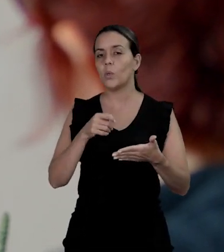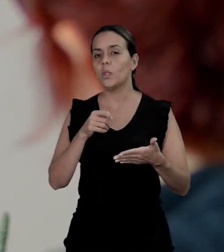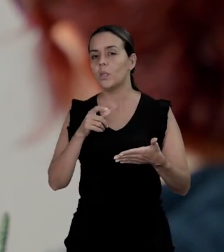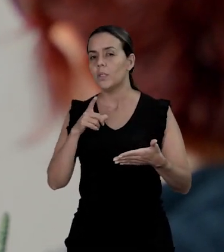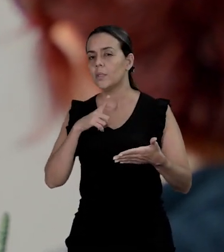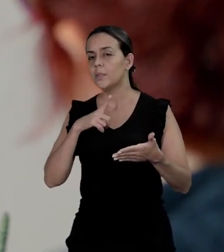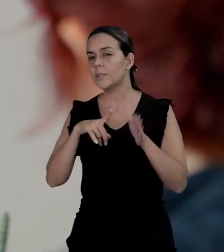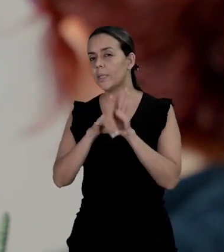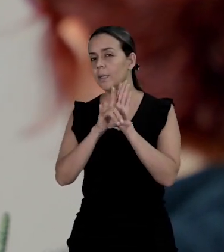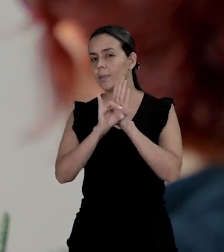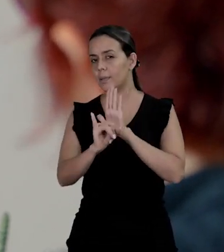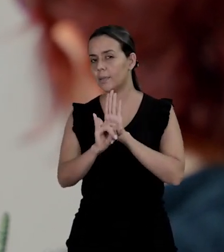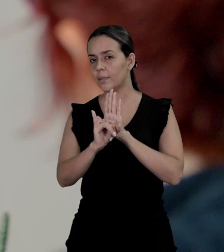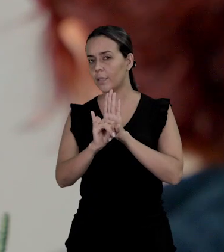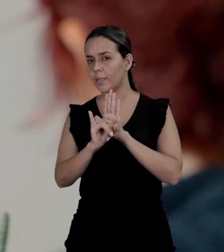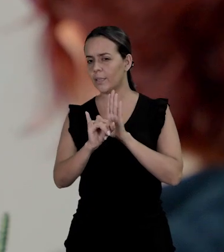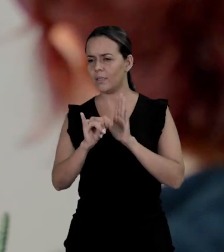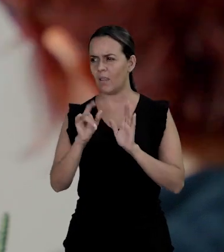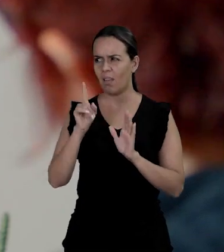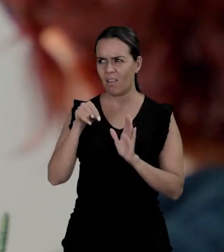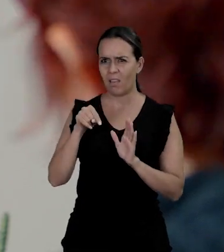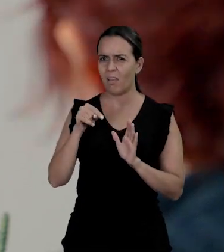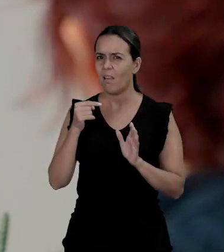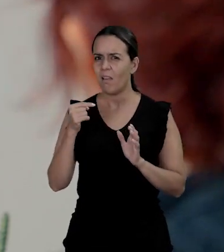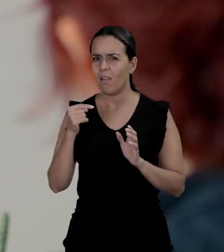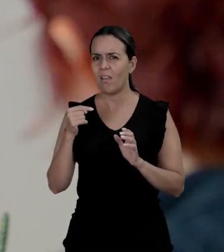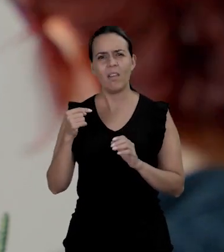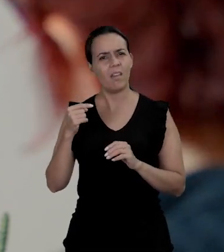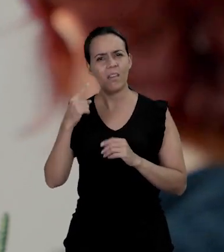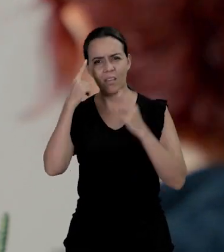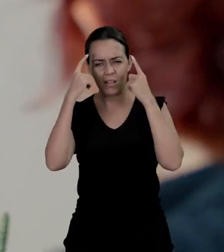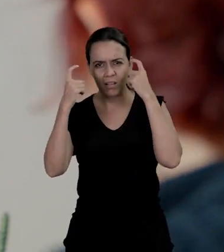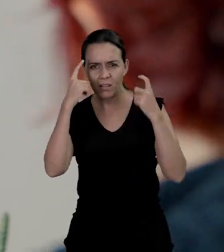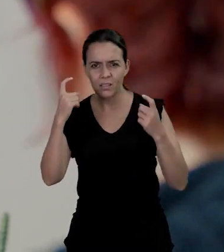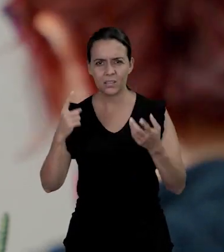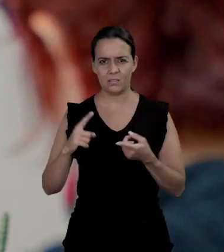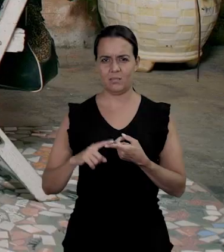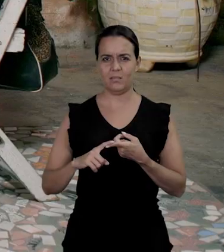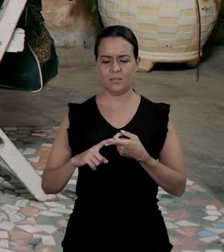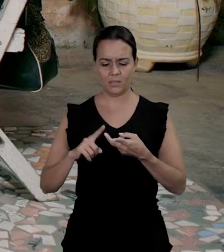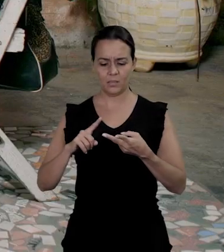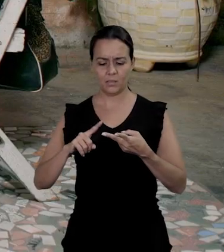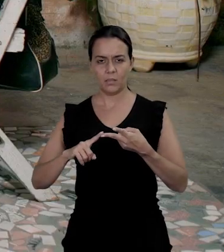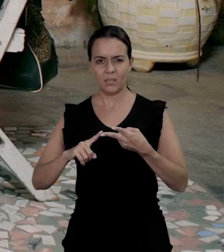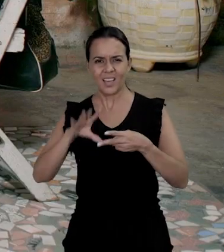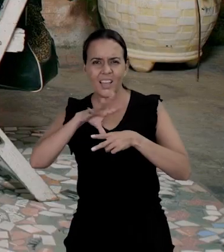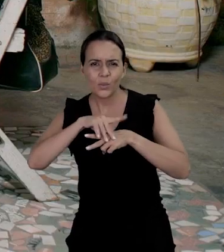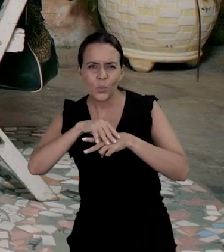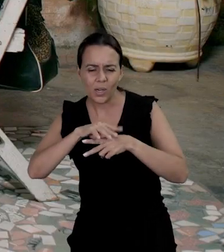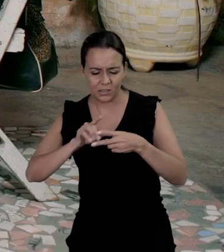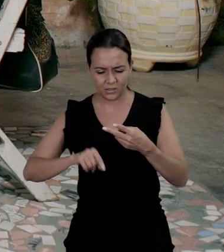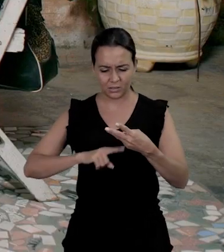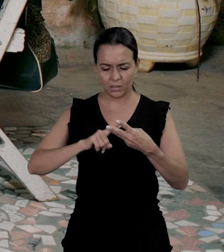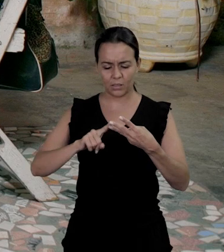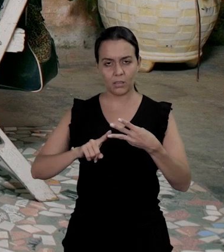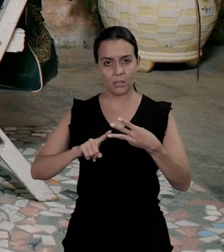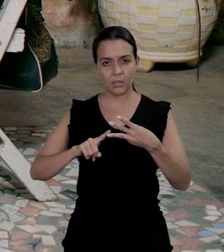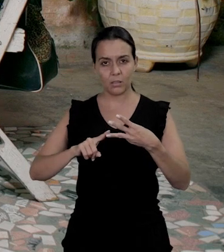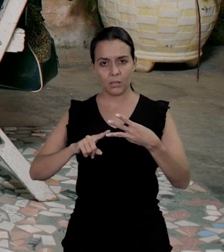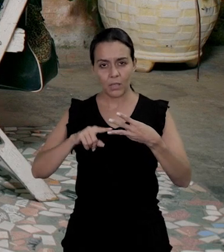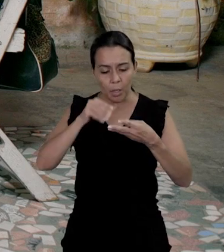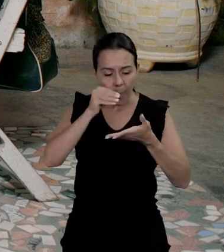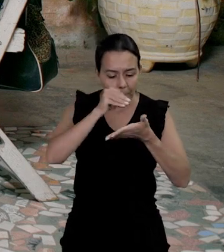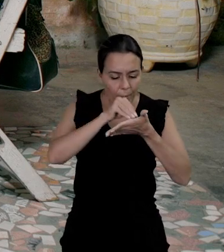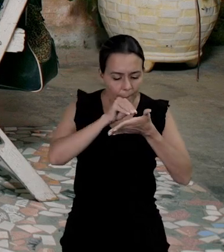momento que você está aprovando as leis que estão criminalizando a homossexualidade, você está instaurando como doença, e